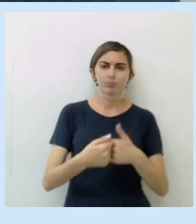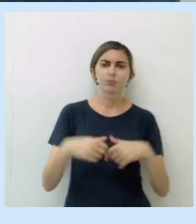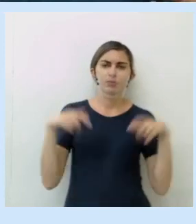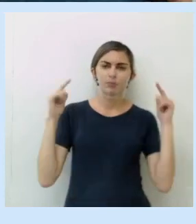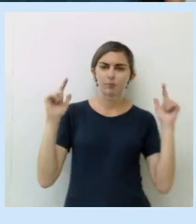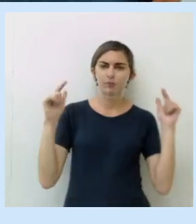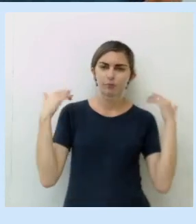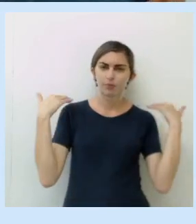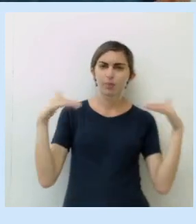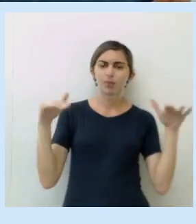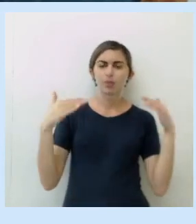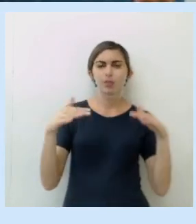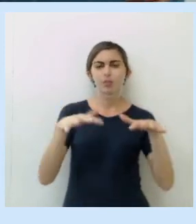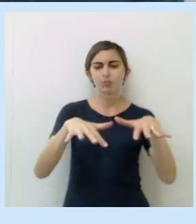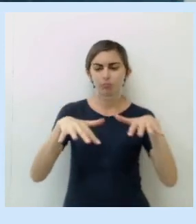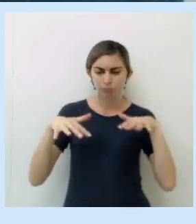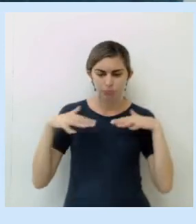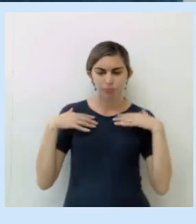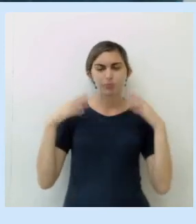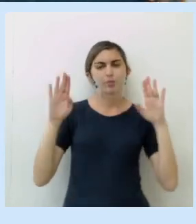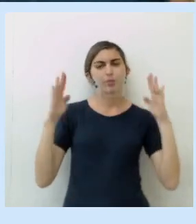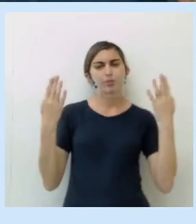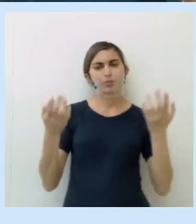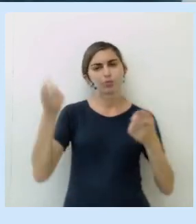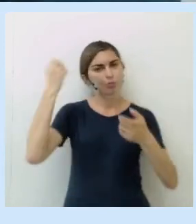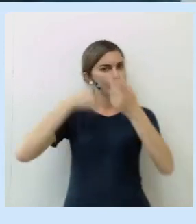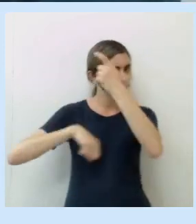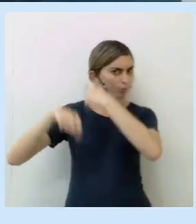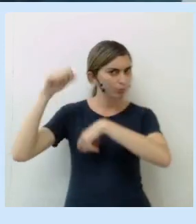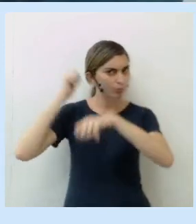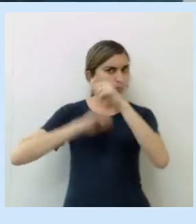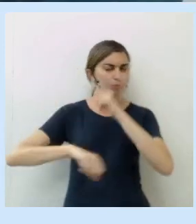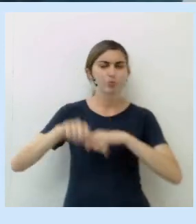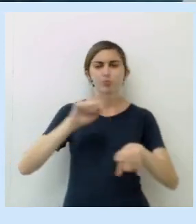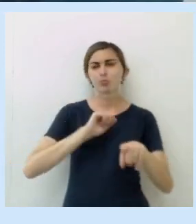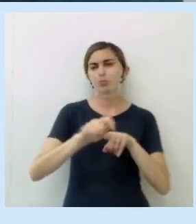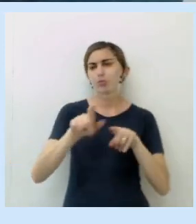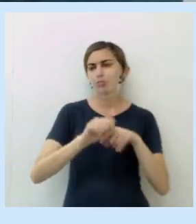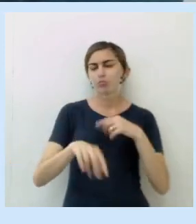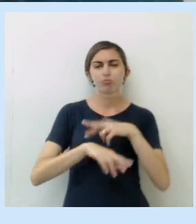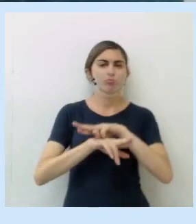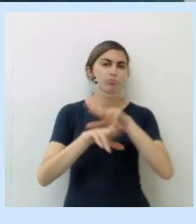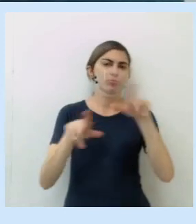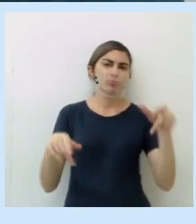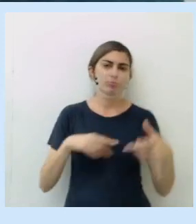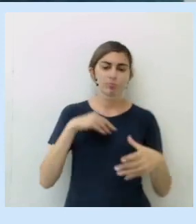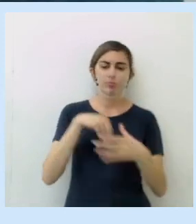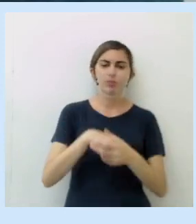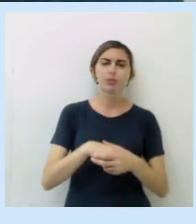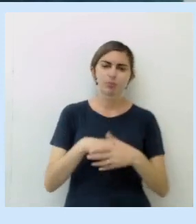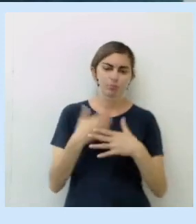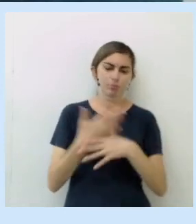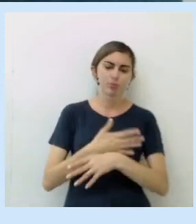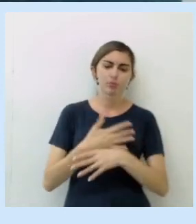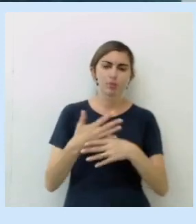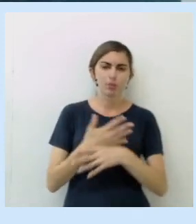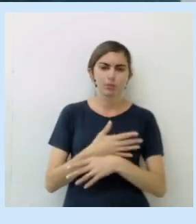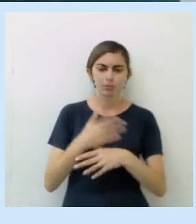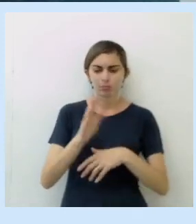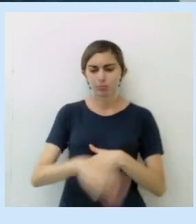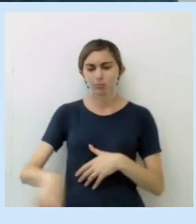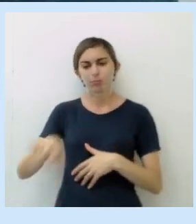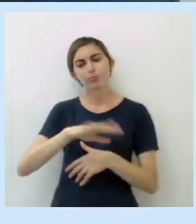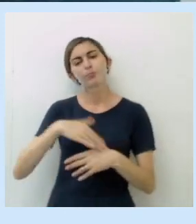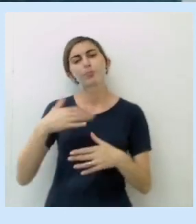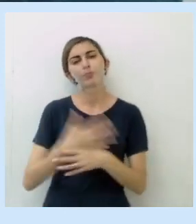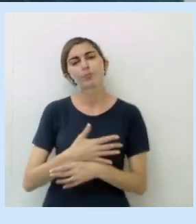clubes, videolocadoras, cabeleireiro, entre outros. Então a gente pode perceber o seguinte, dentro da cidade, né, no espaço